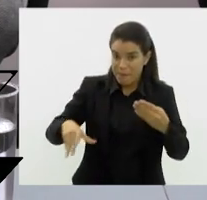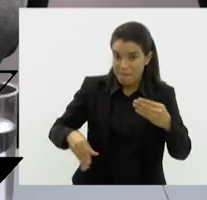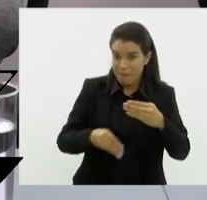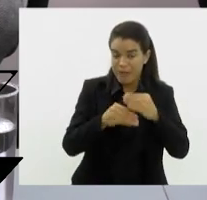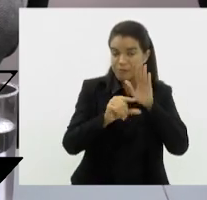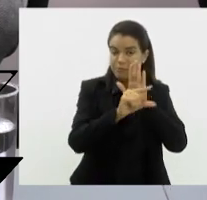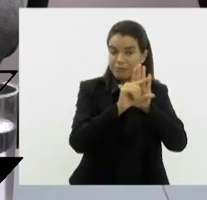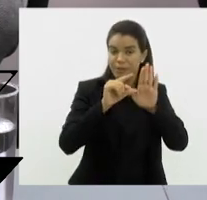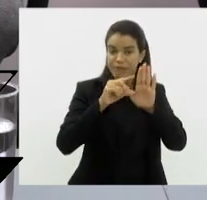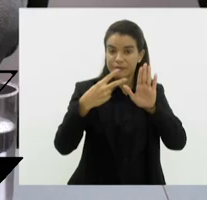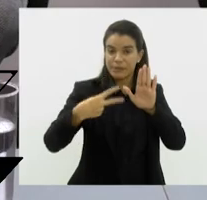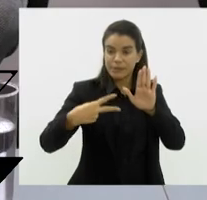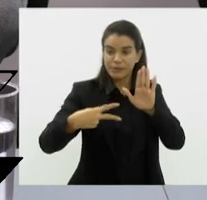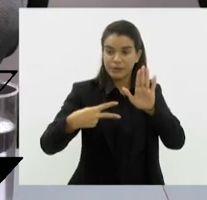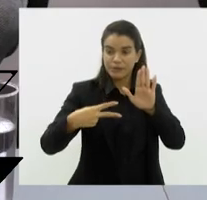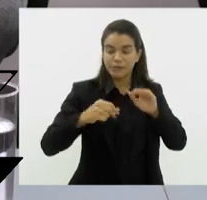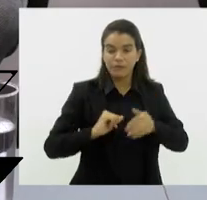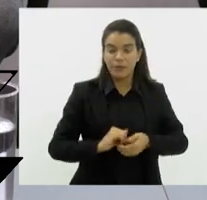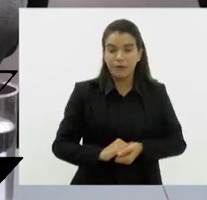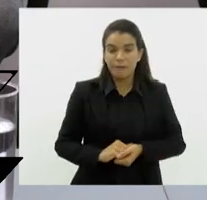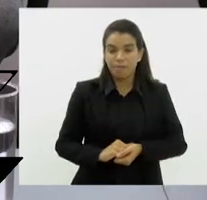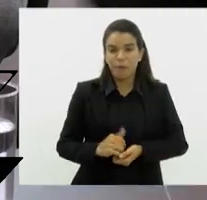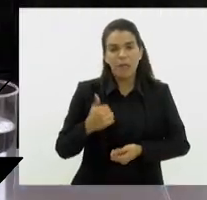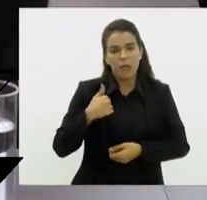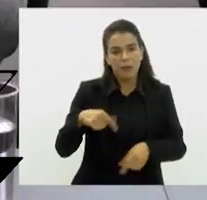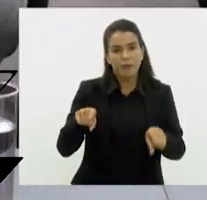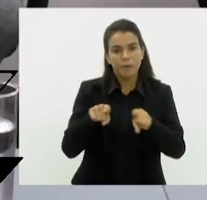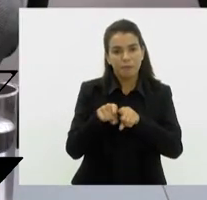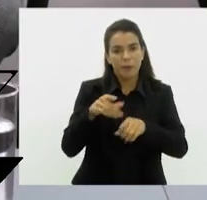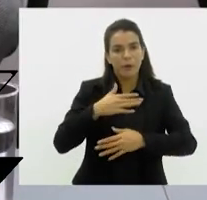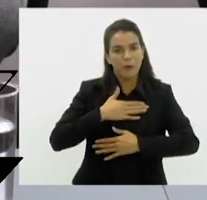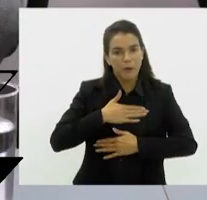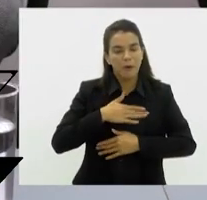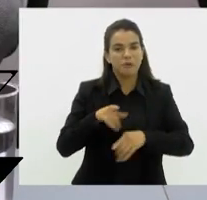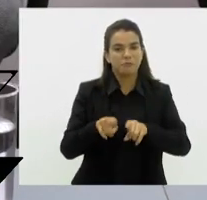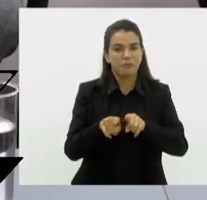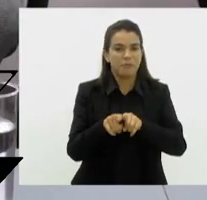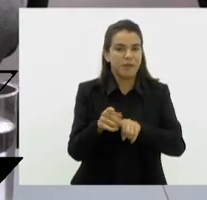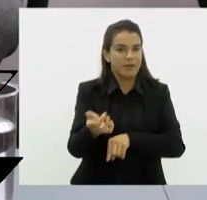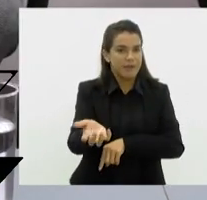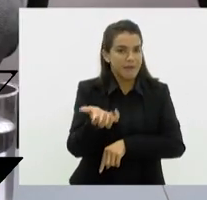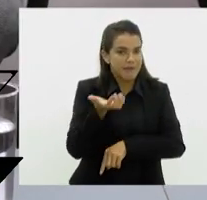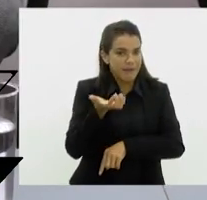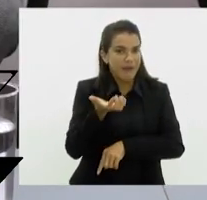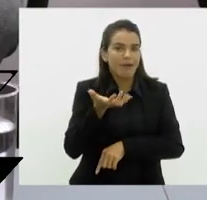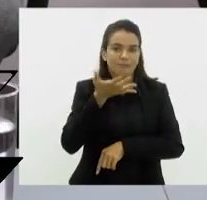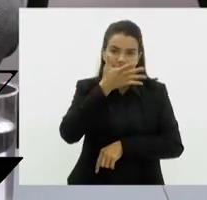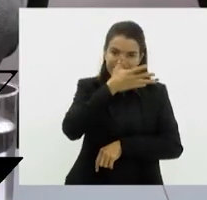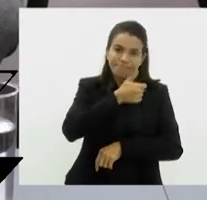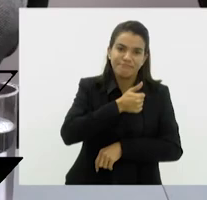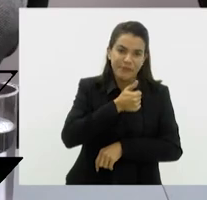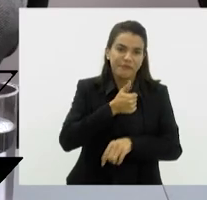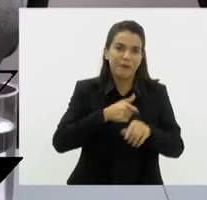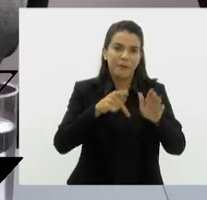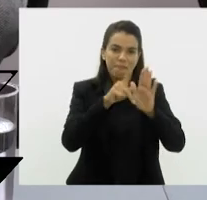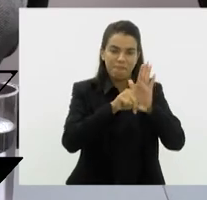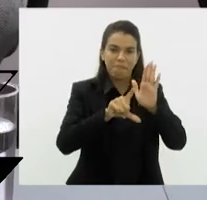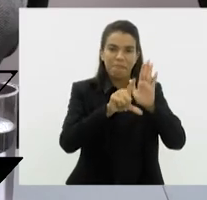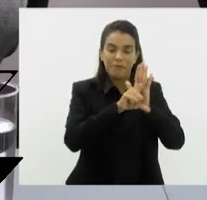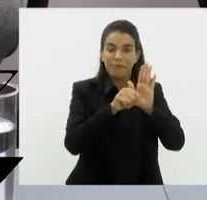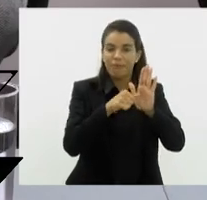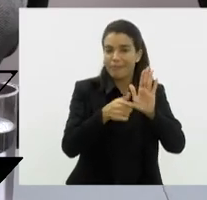parágrafo 2º. Por mais que eu também goste e deseje salvar projetos,